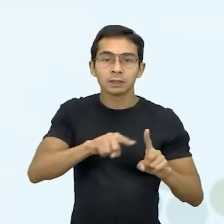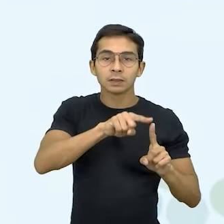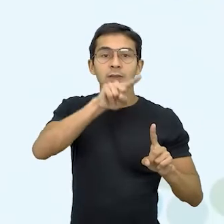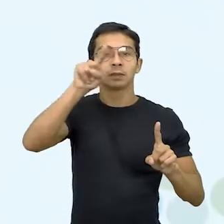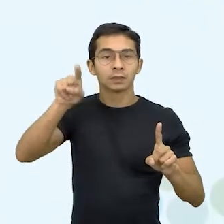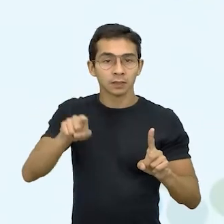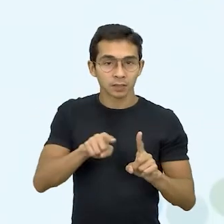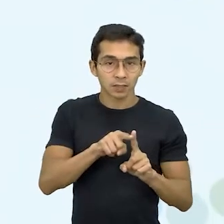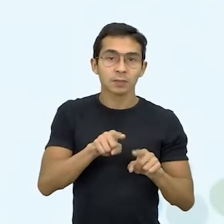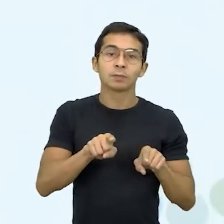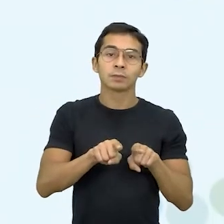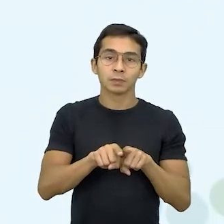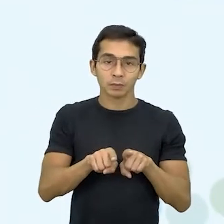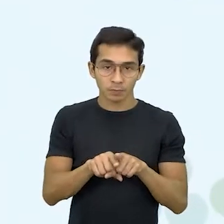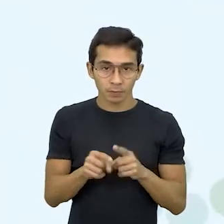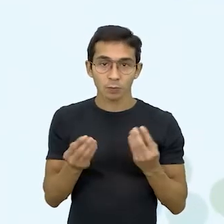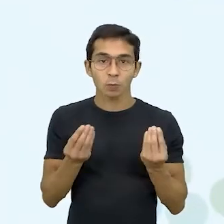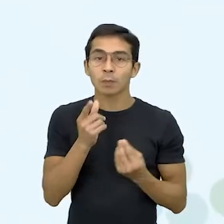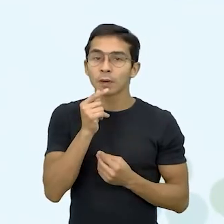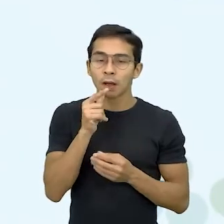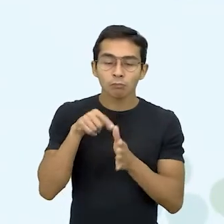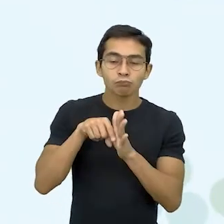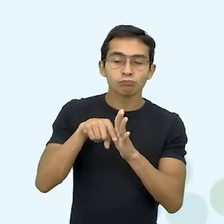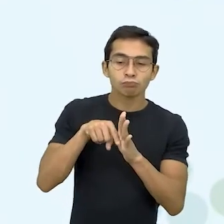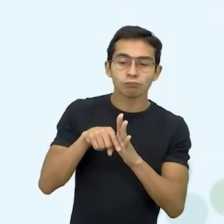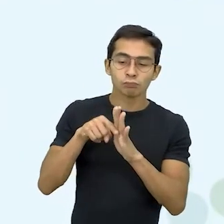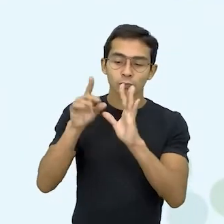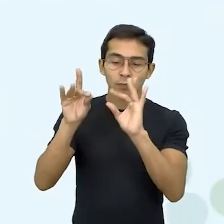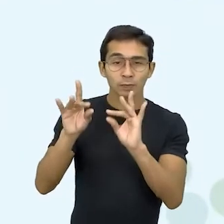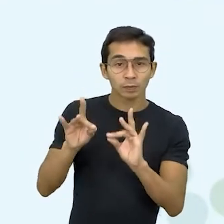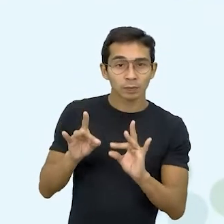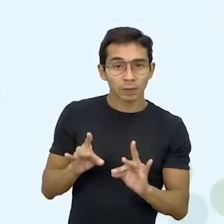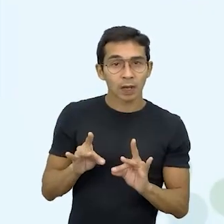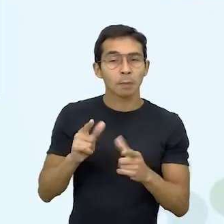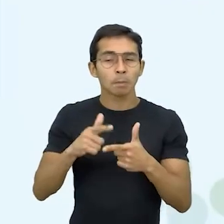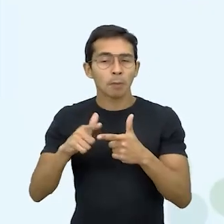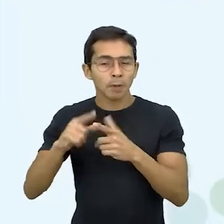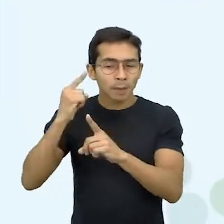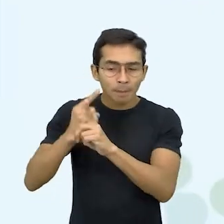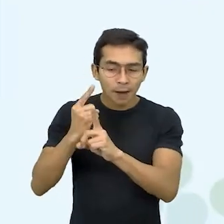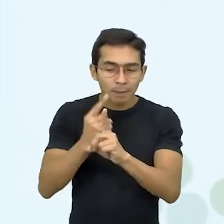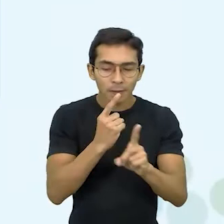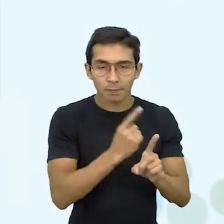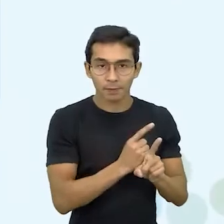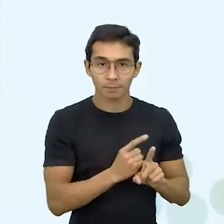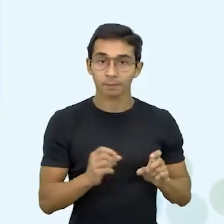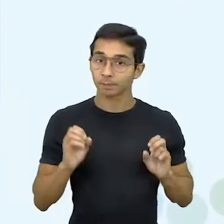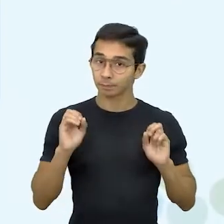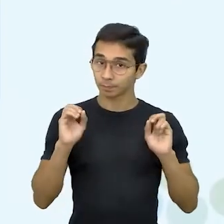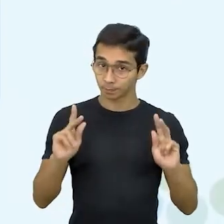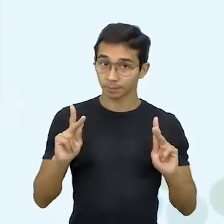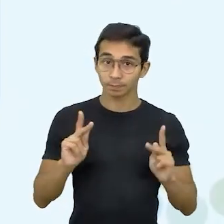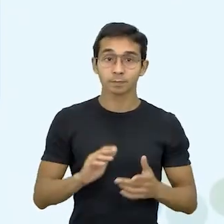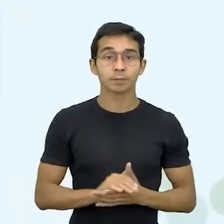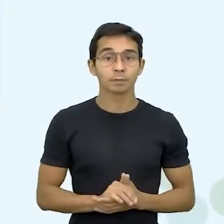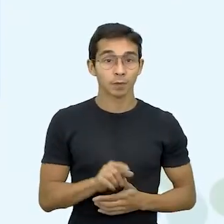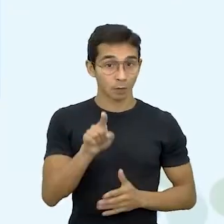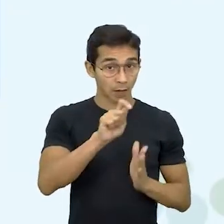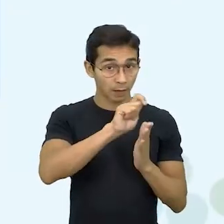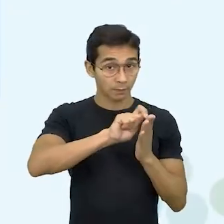estado físico e investigar problemas relacionados com o ciclo da água. Está bem? Então vocês aí